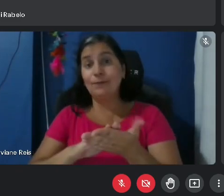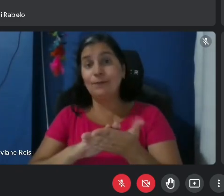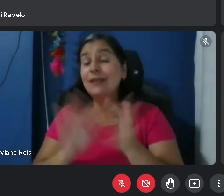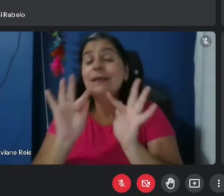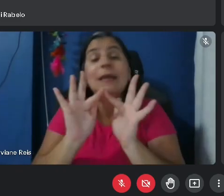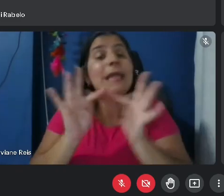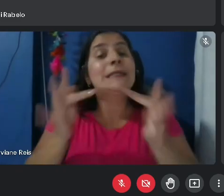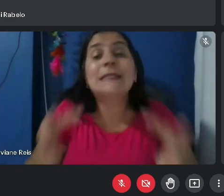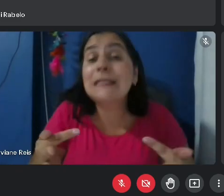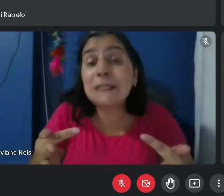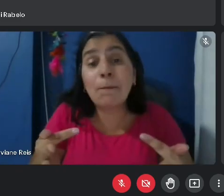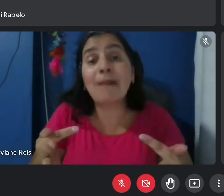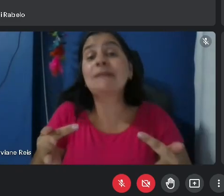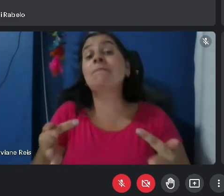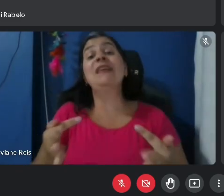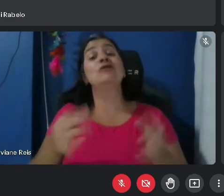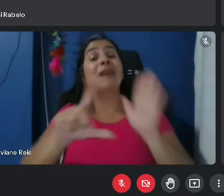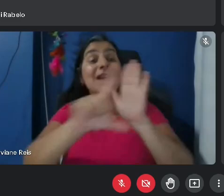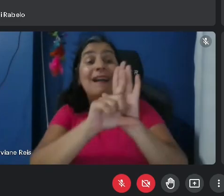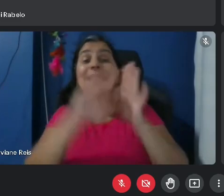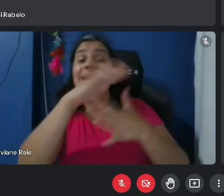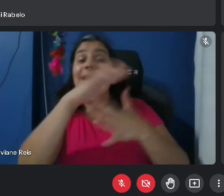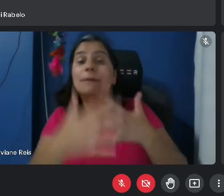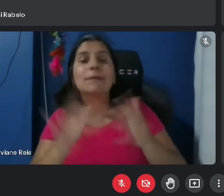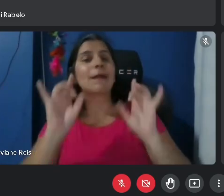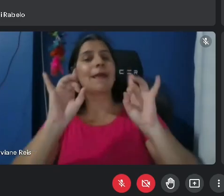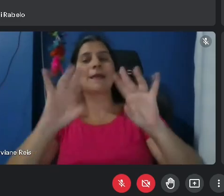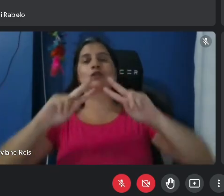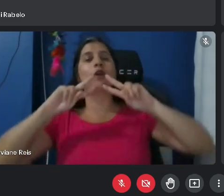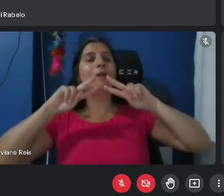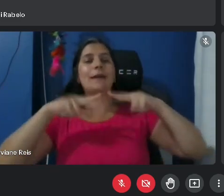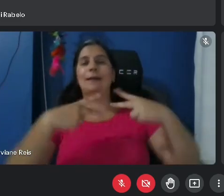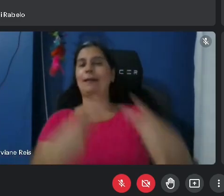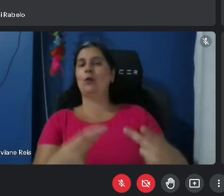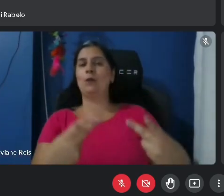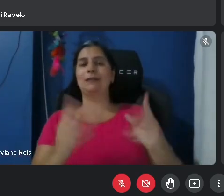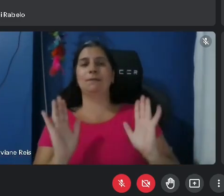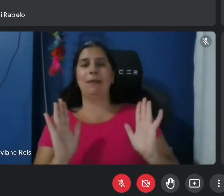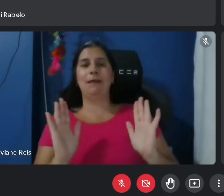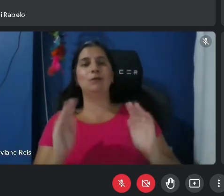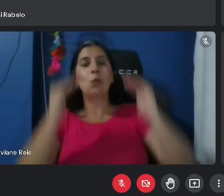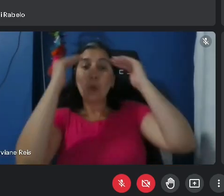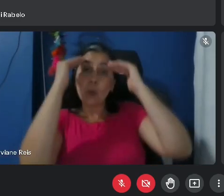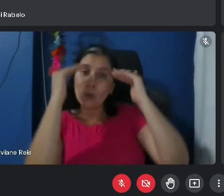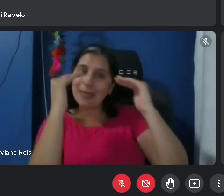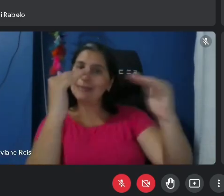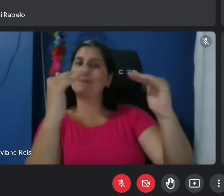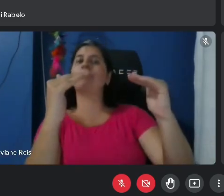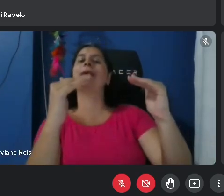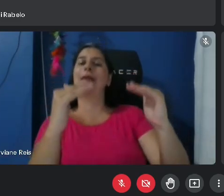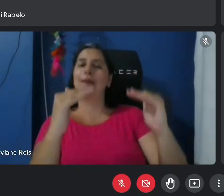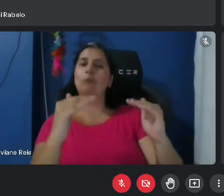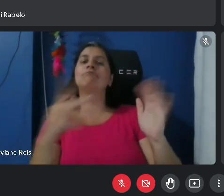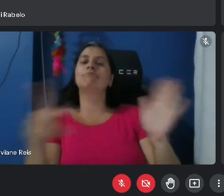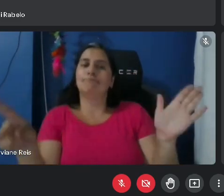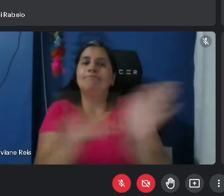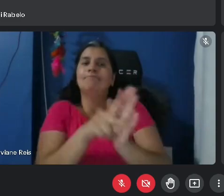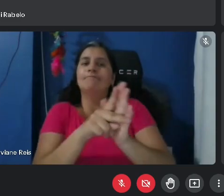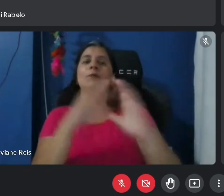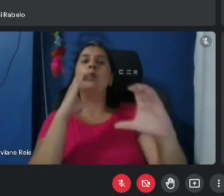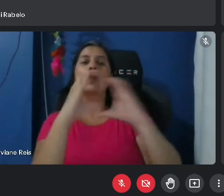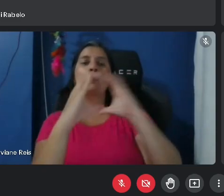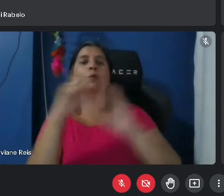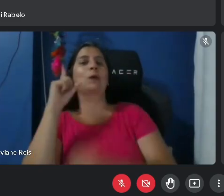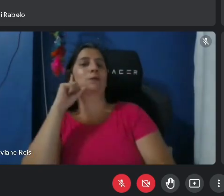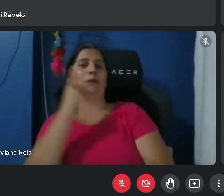E não tem nada seguro. É algo simples. A lei da Libras, a questão da educação bilíngue precisa